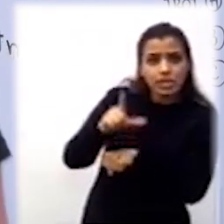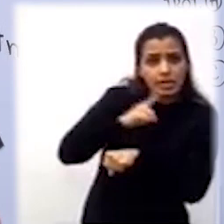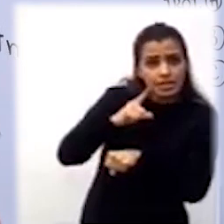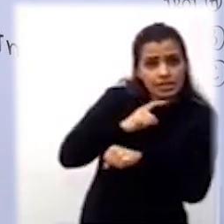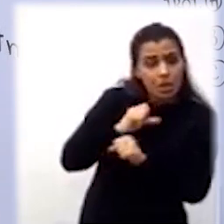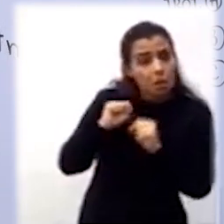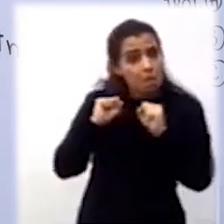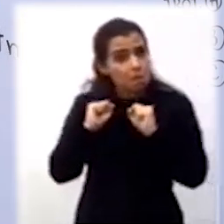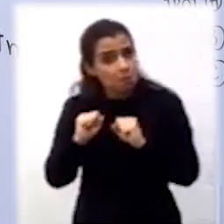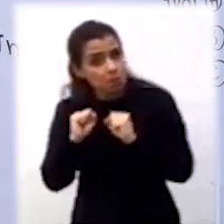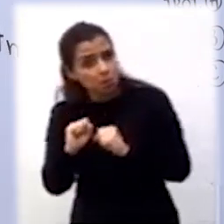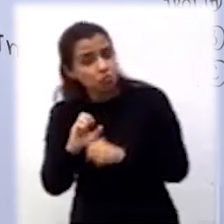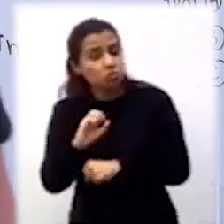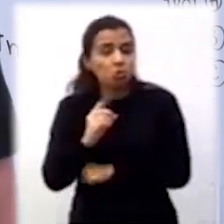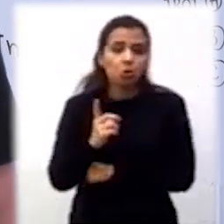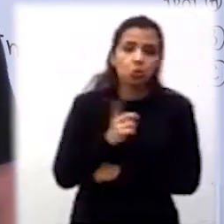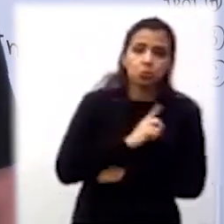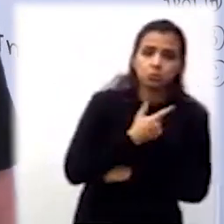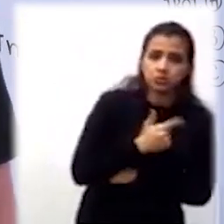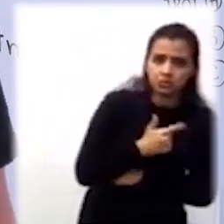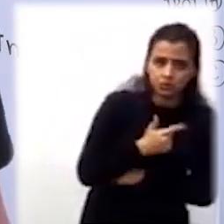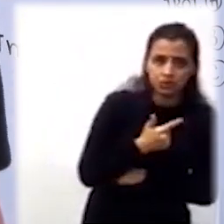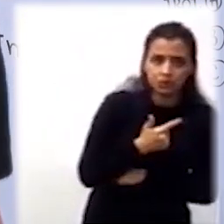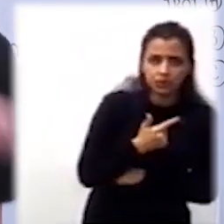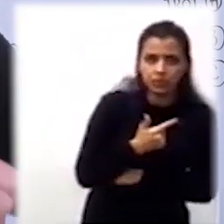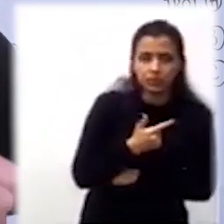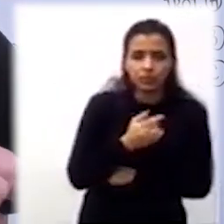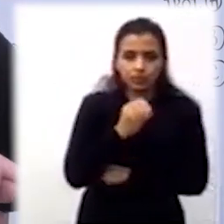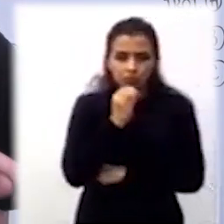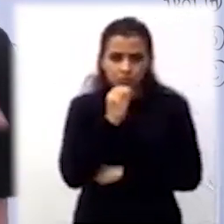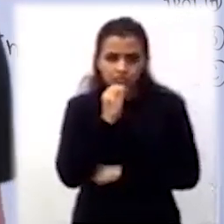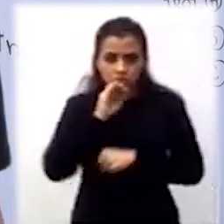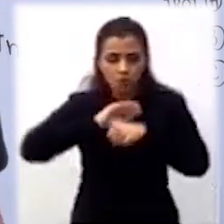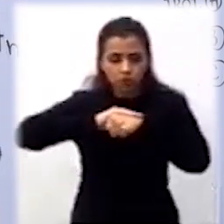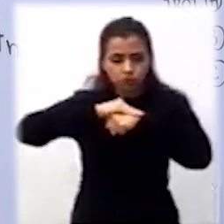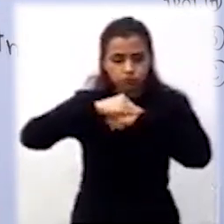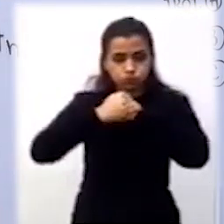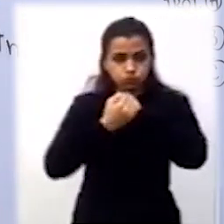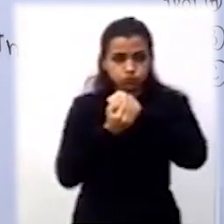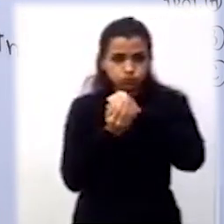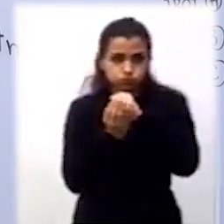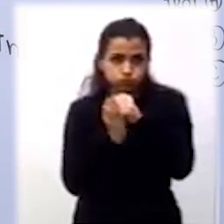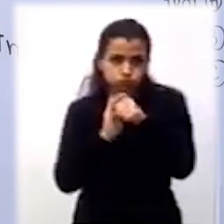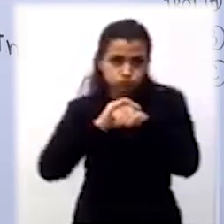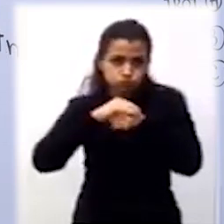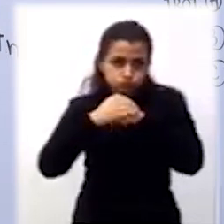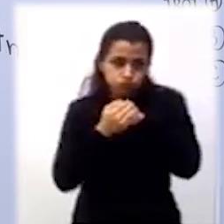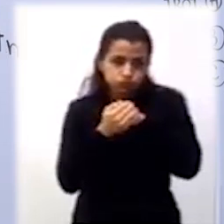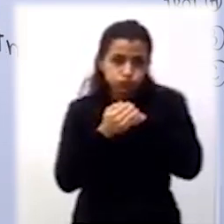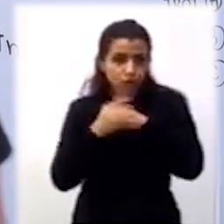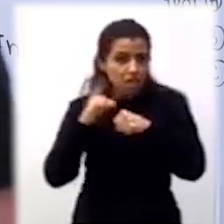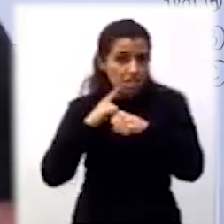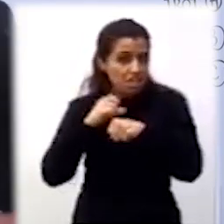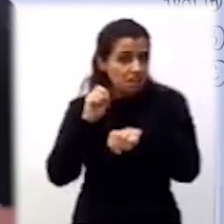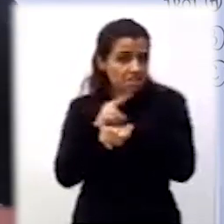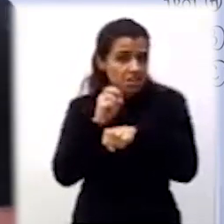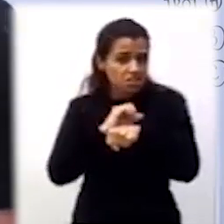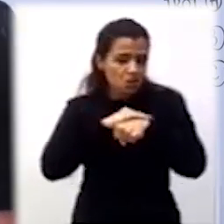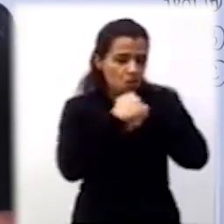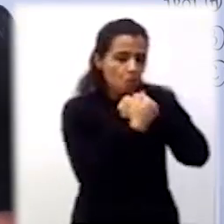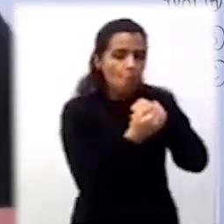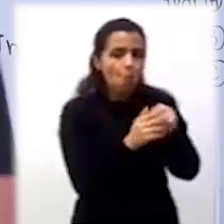um envelope. Então já começa anotando aí. Existe vírus que é envelopado e existe vírus que não é envelopado. Exemplo,